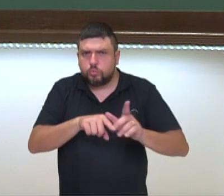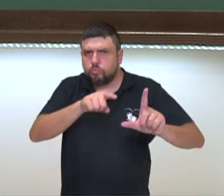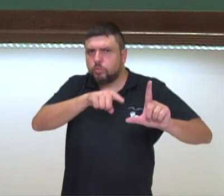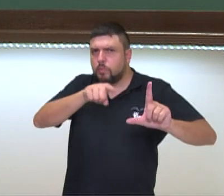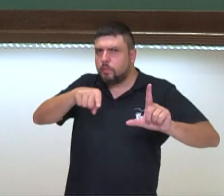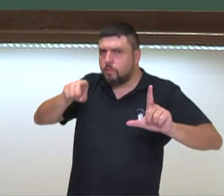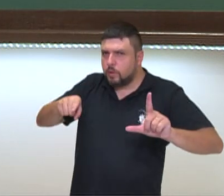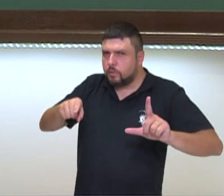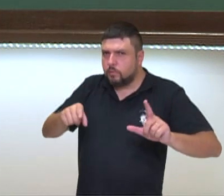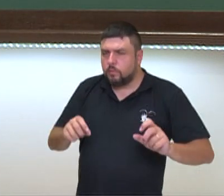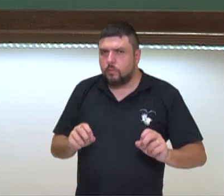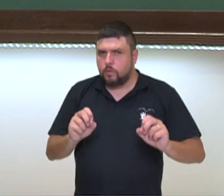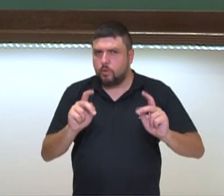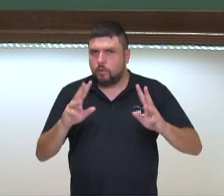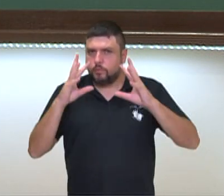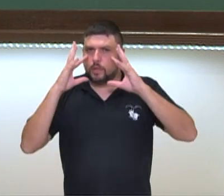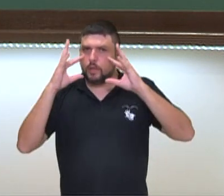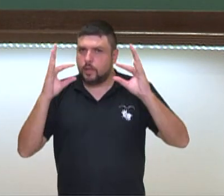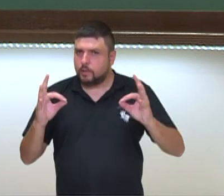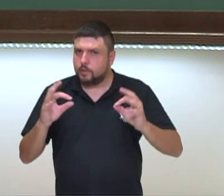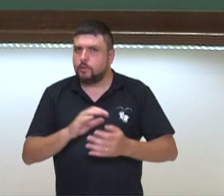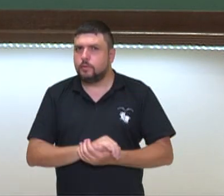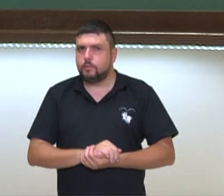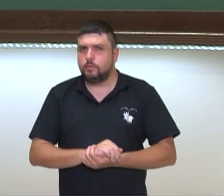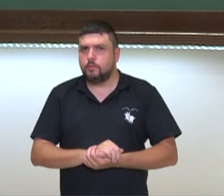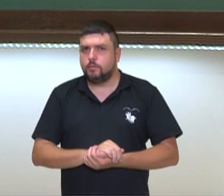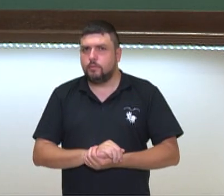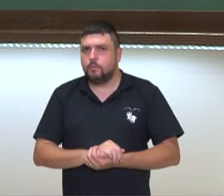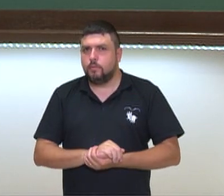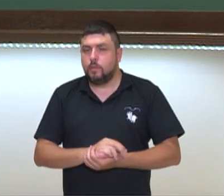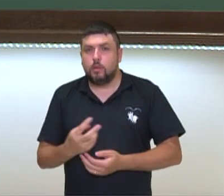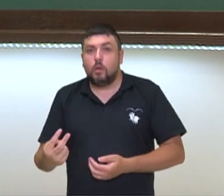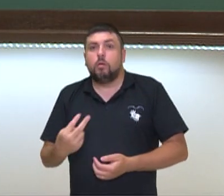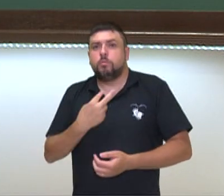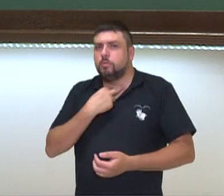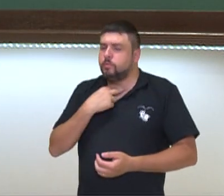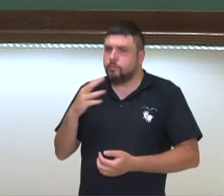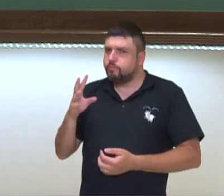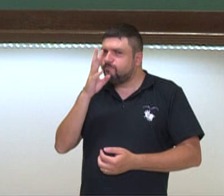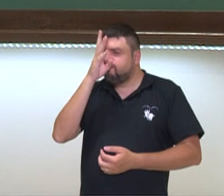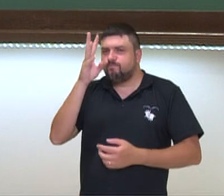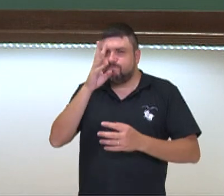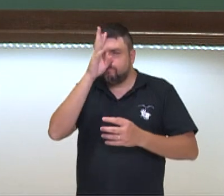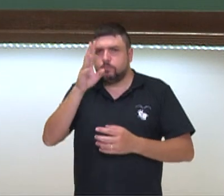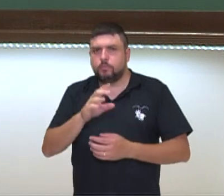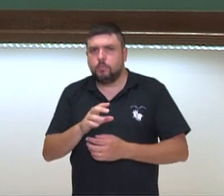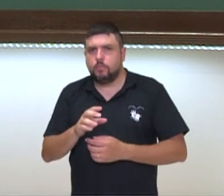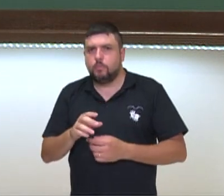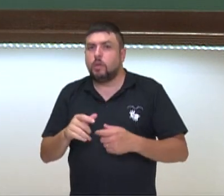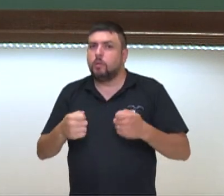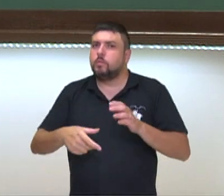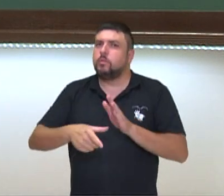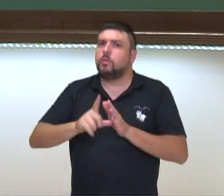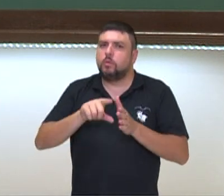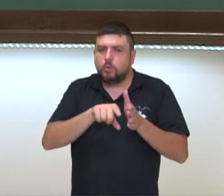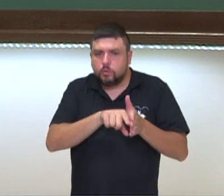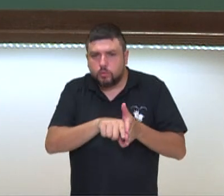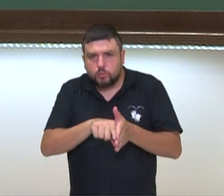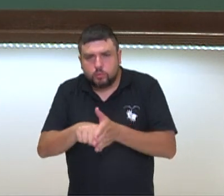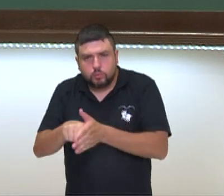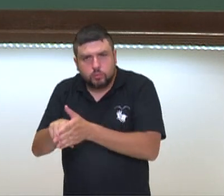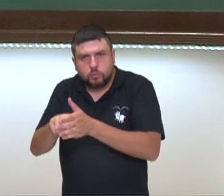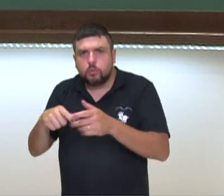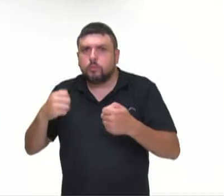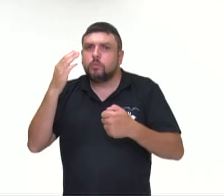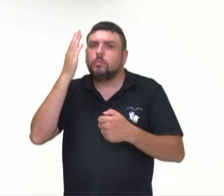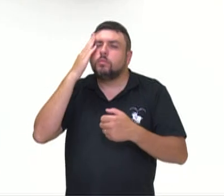comprovados. Atenção! Eu não posso inventar esses dados. Eu tenho que ter uma pesquisa, tenho que saber direitinho.